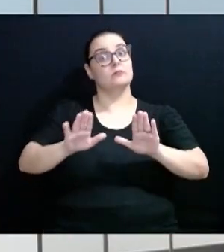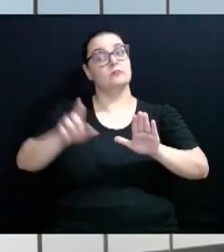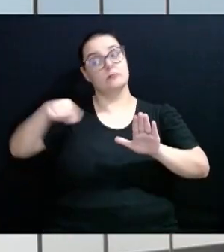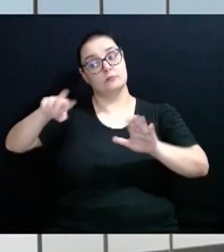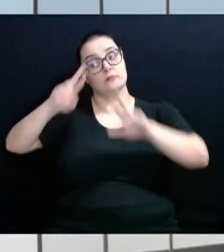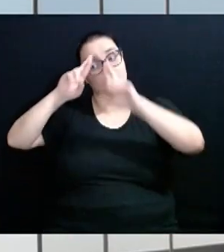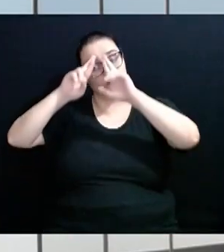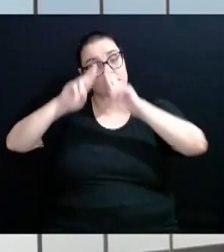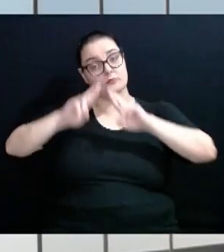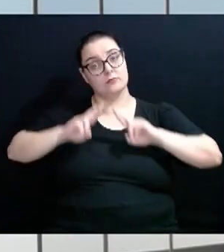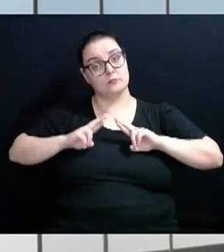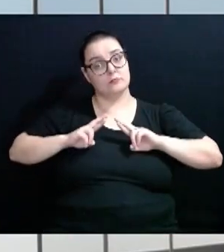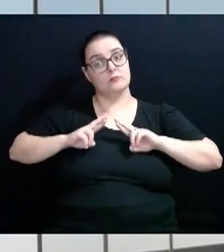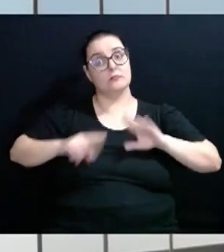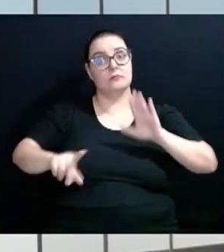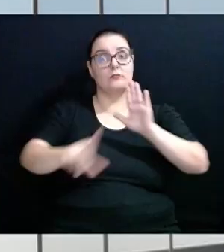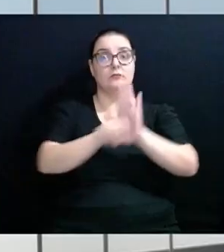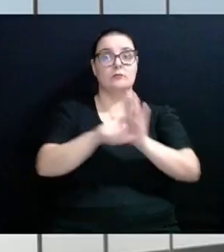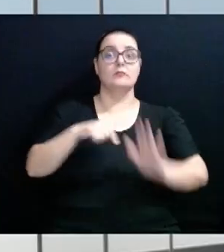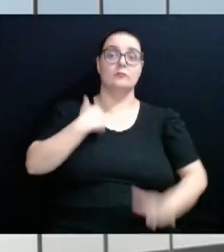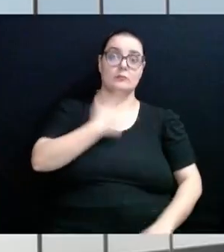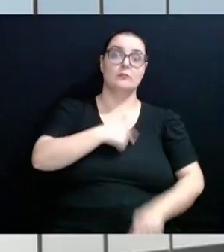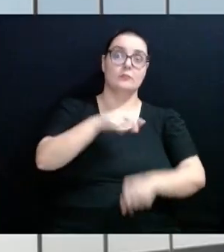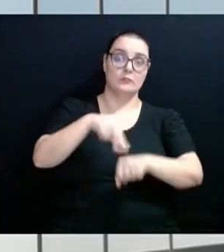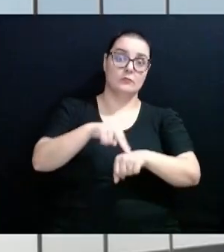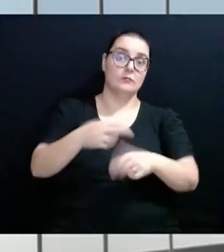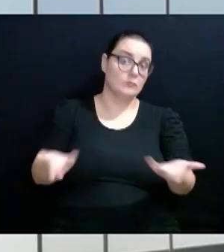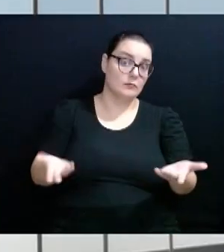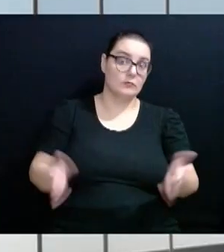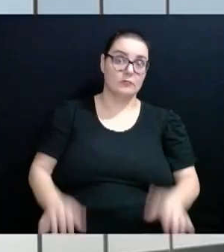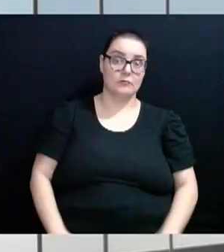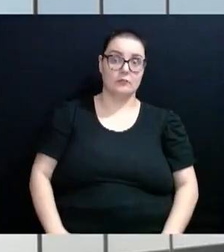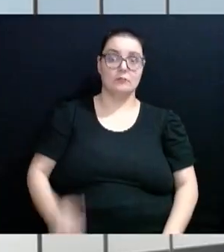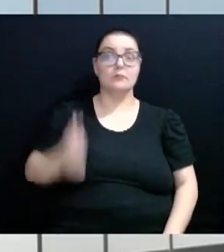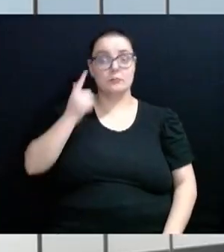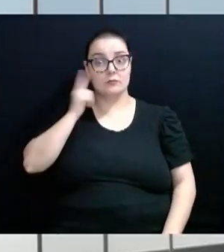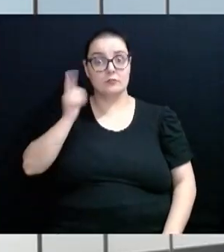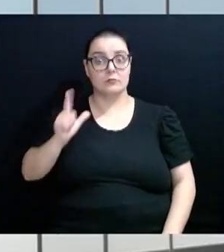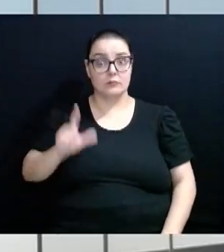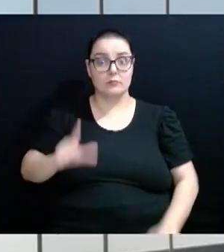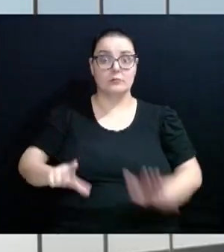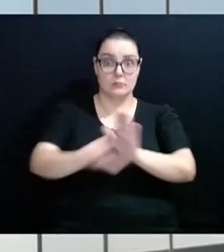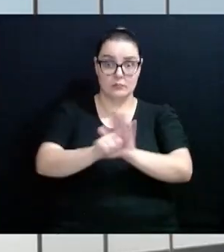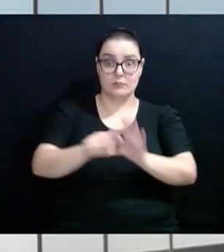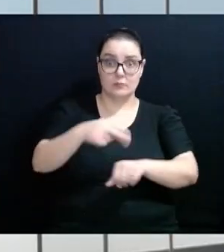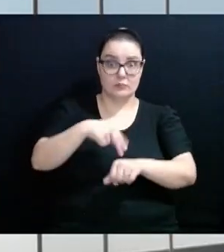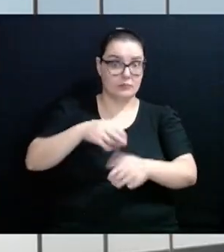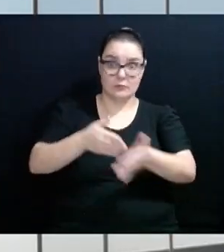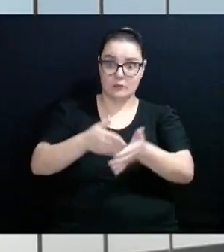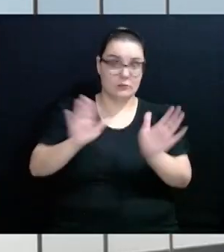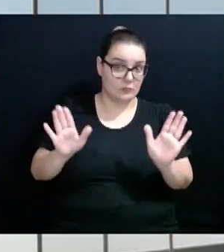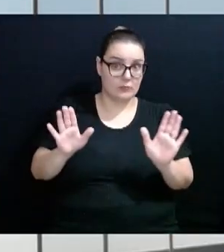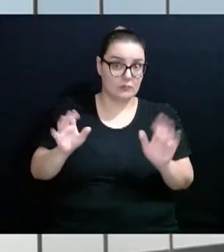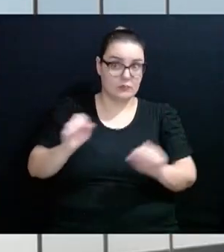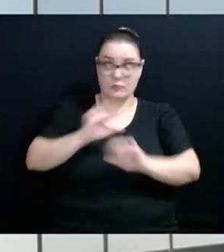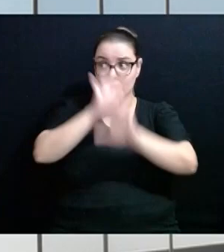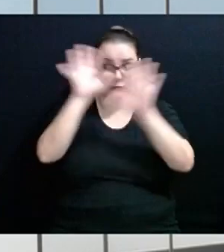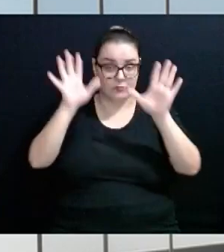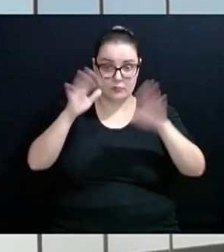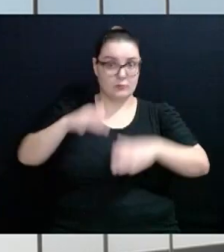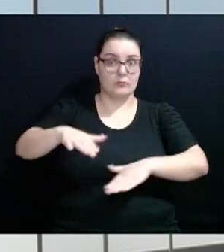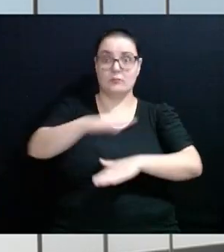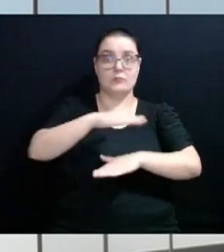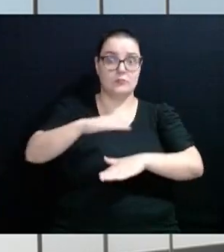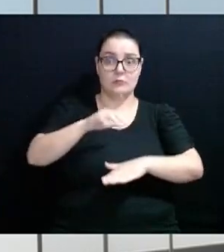a legislação nacional. E claro que a legislação nacional é restritiva. Sim. É muito claro, soberania. Eles têm a legislação